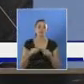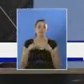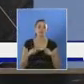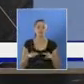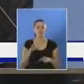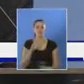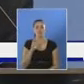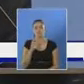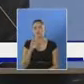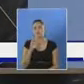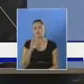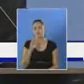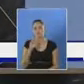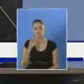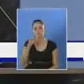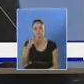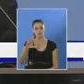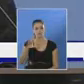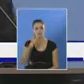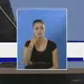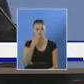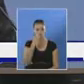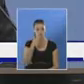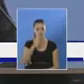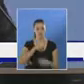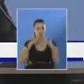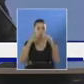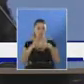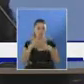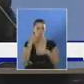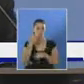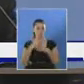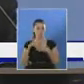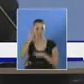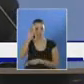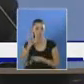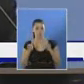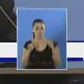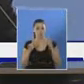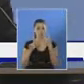1, e eu quero aqui mandar um abraço para o Marcos, que é o diretor da R1,